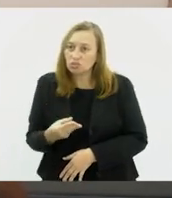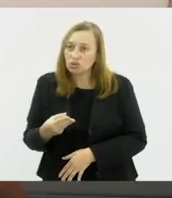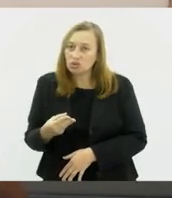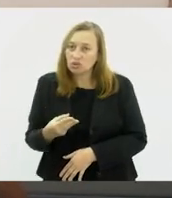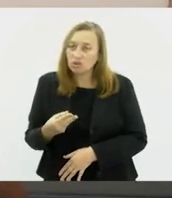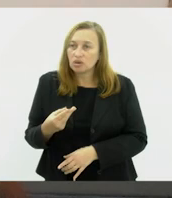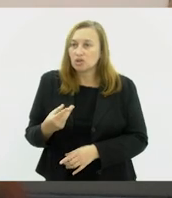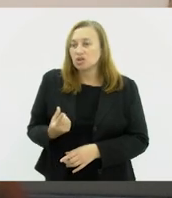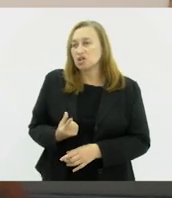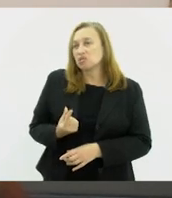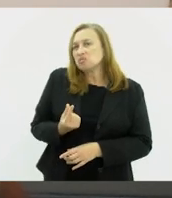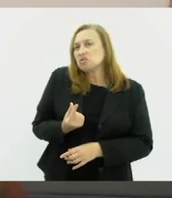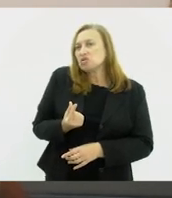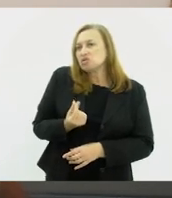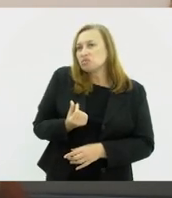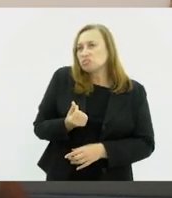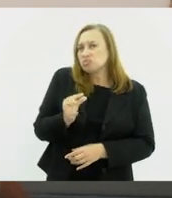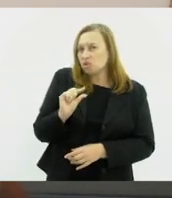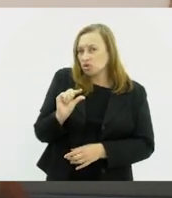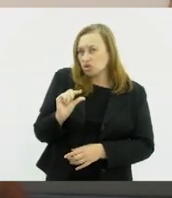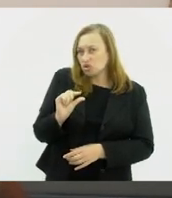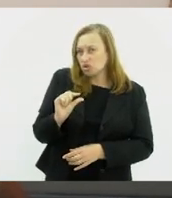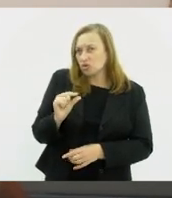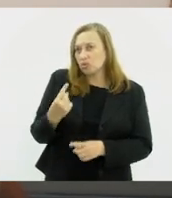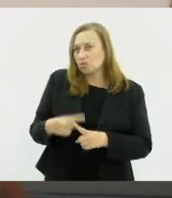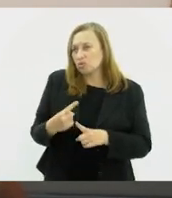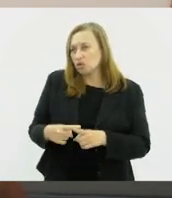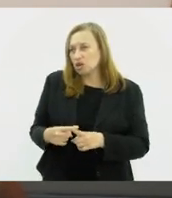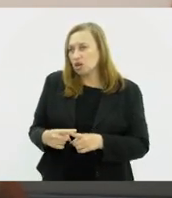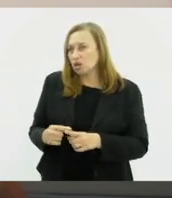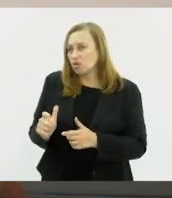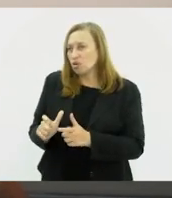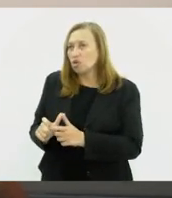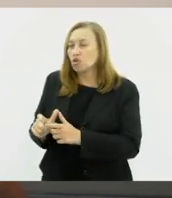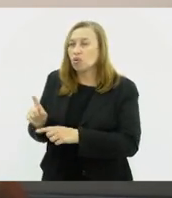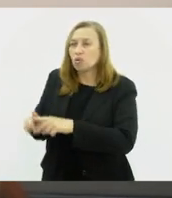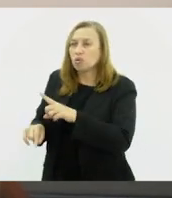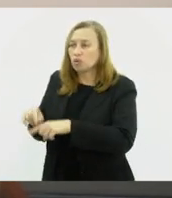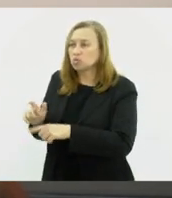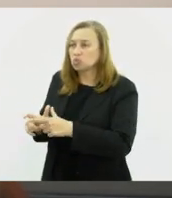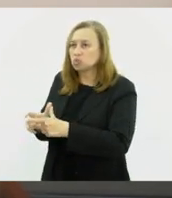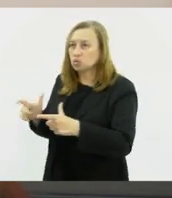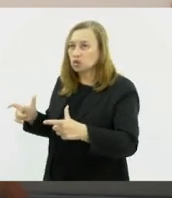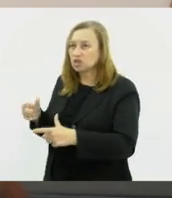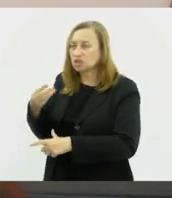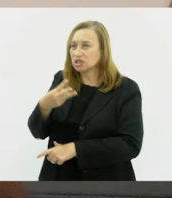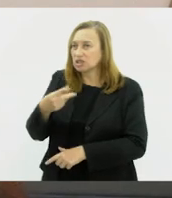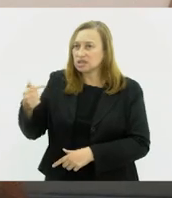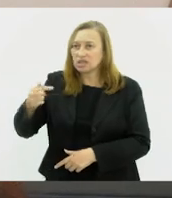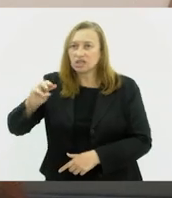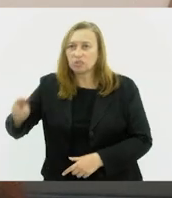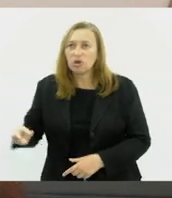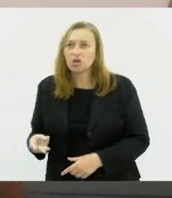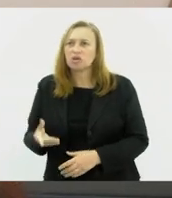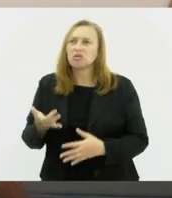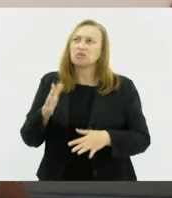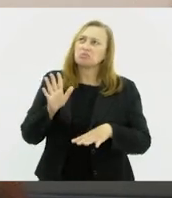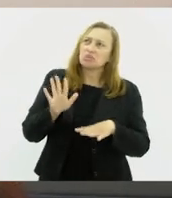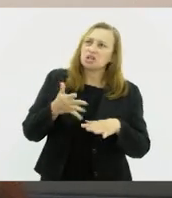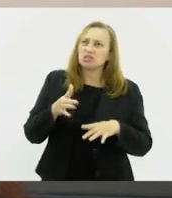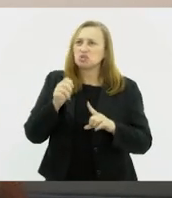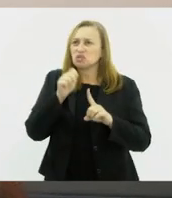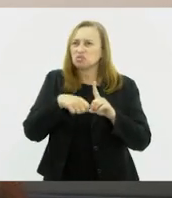37 milhões então concluindo deve rolar no Rio de Janeiro por mês de maconha uma